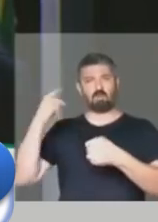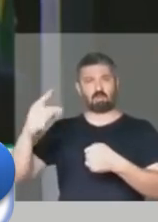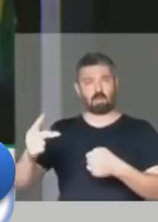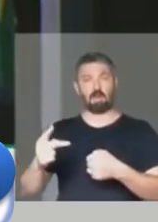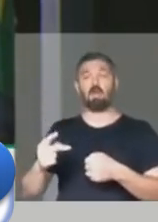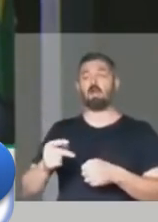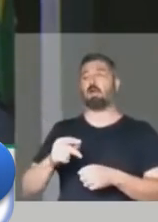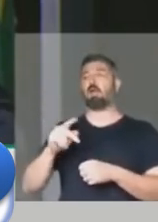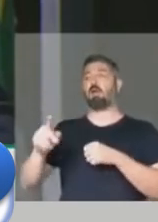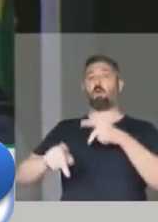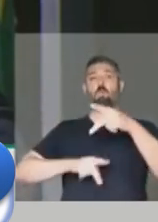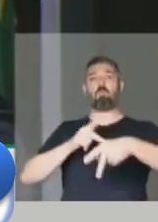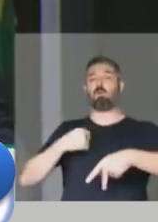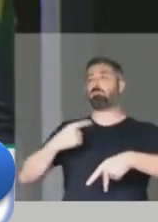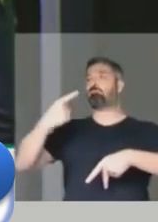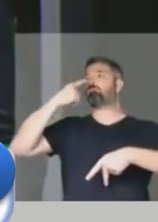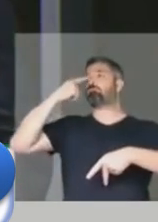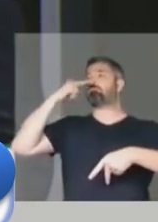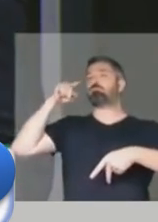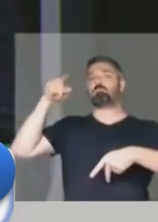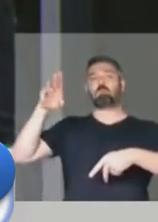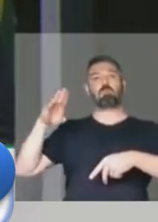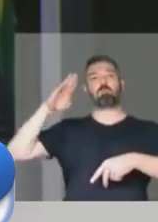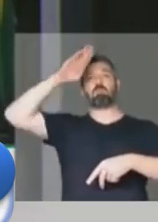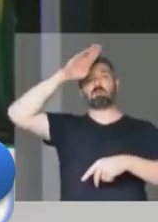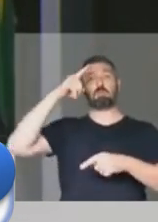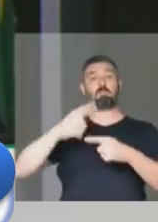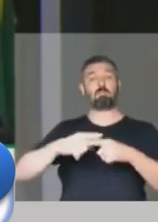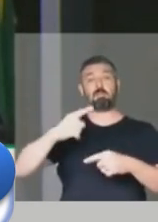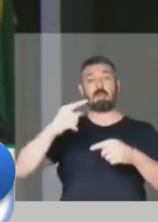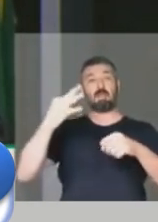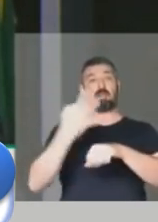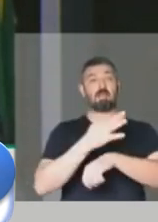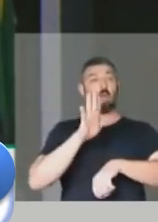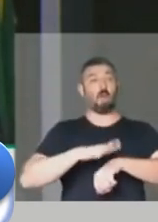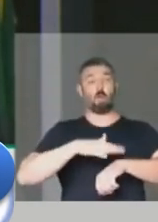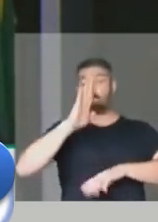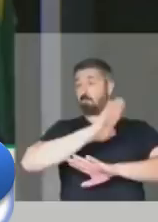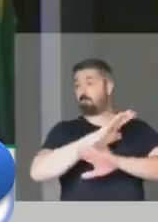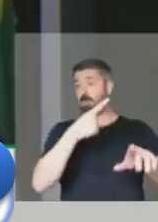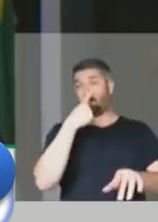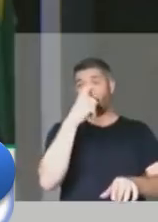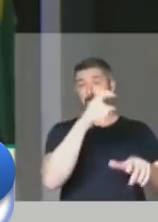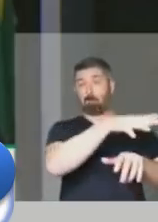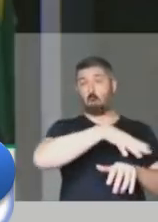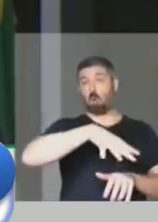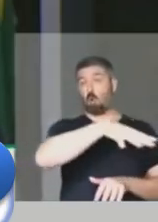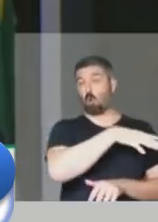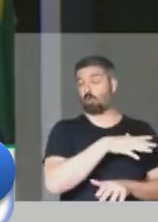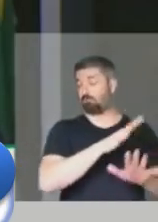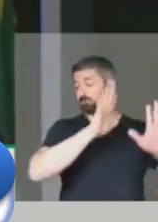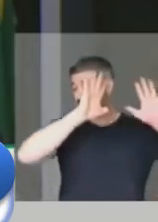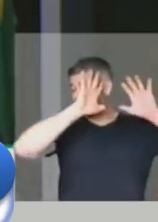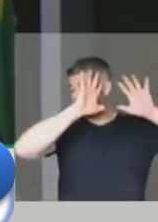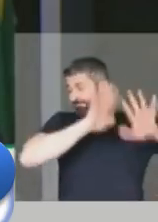o brasileiro se identificou com ele, porque não mais aguentava tanta podridão, tanto